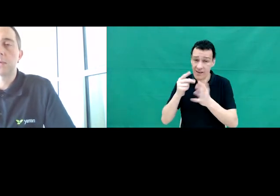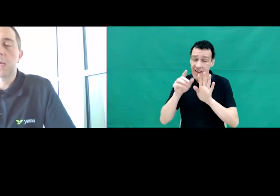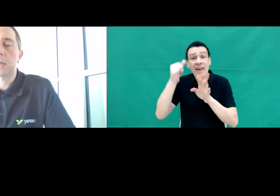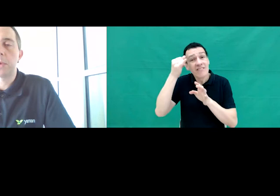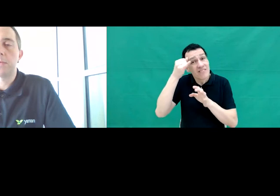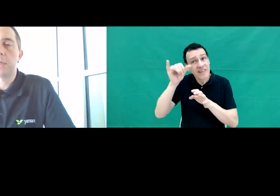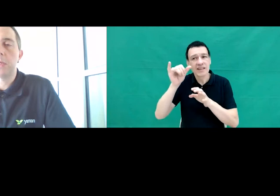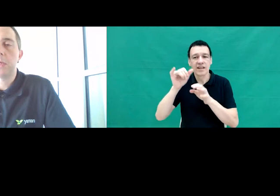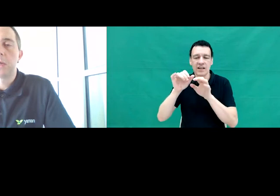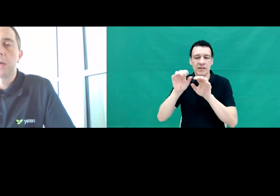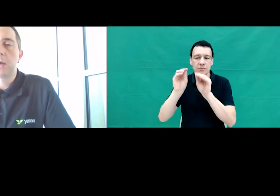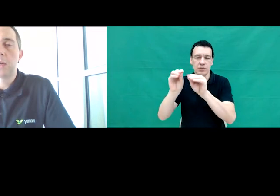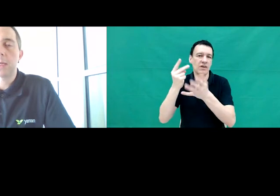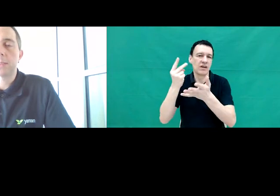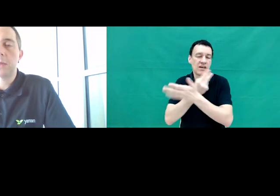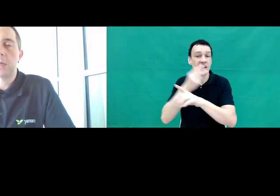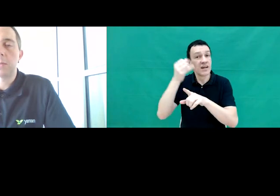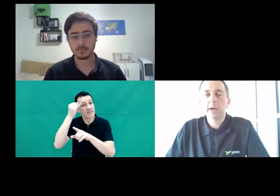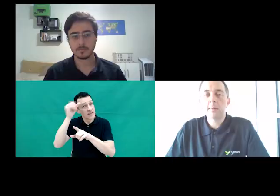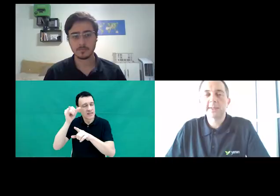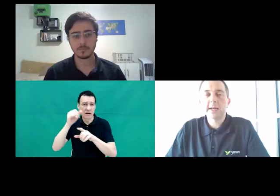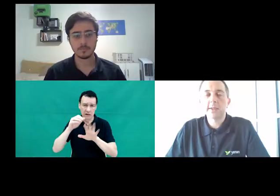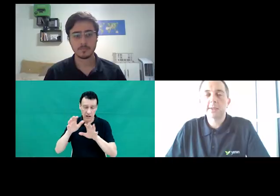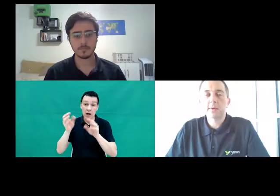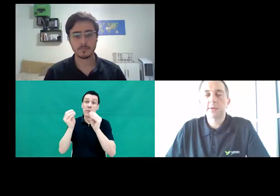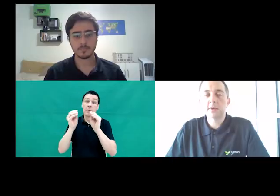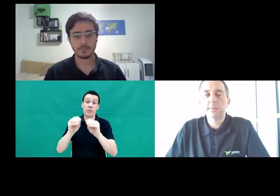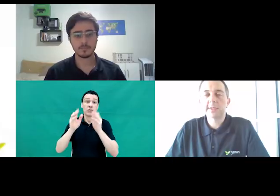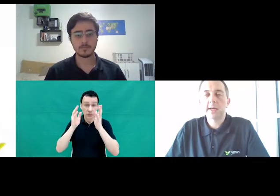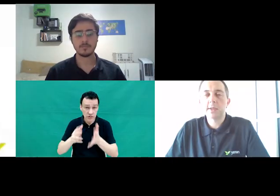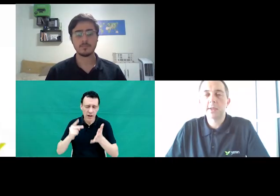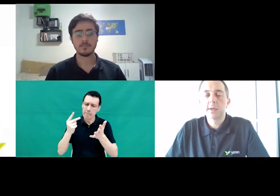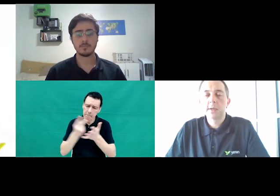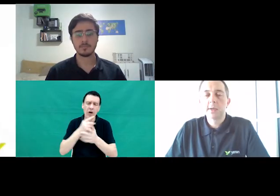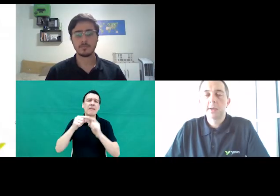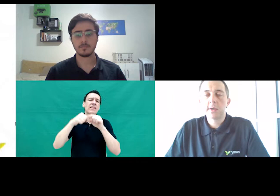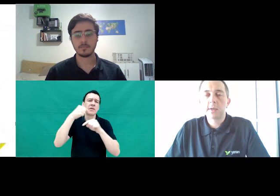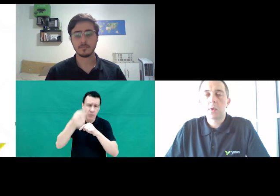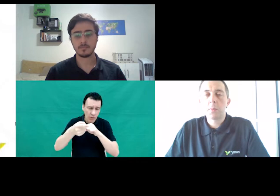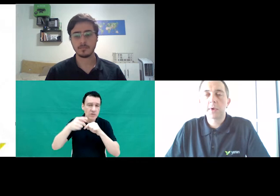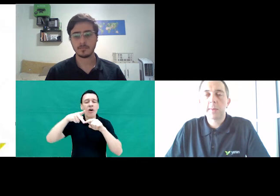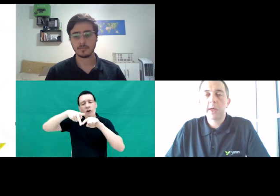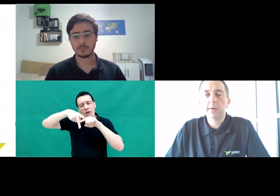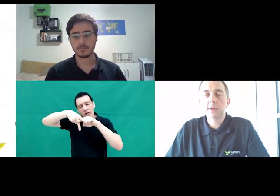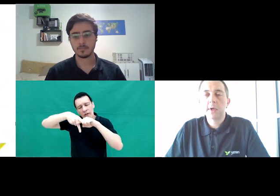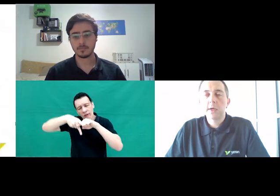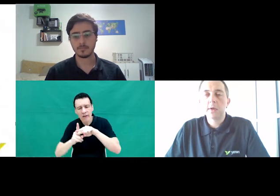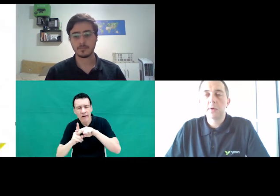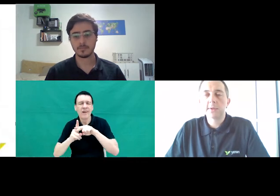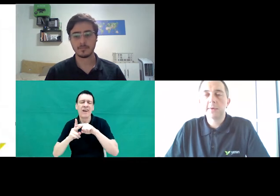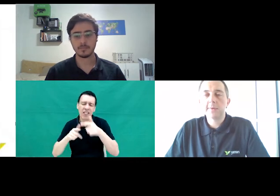você consegue prevenir trazendo ali uma série de situações, uma série de